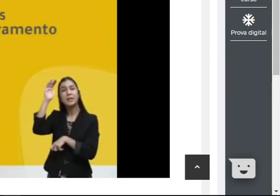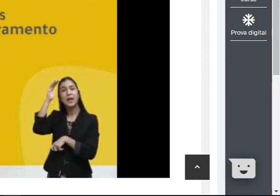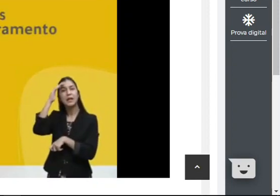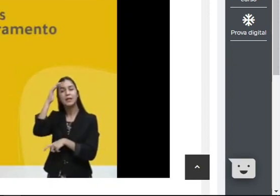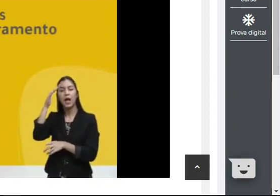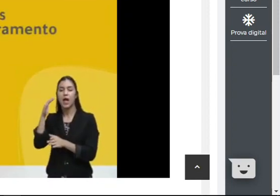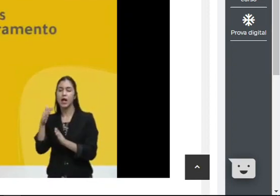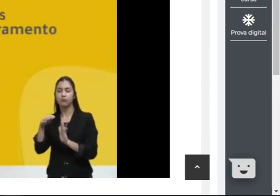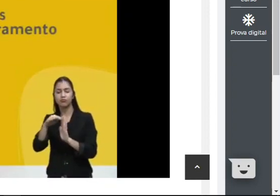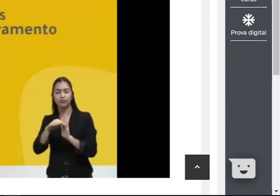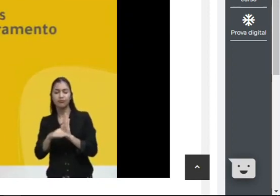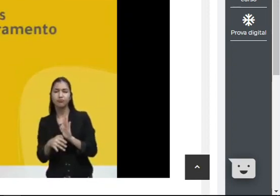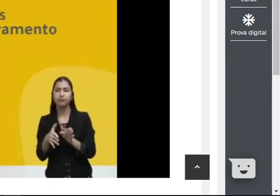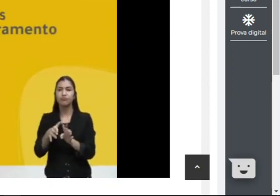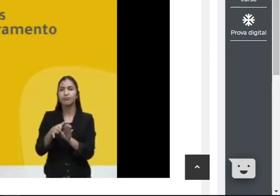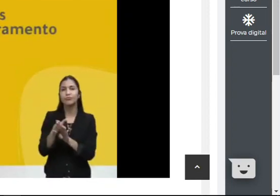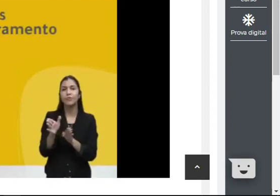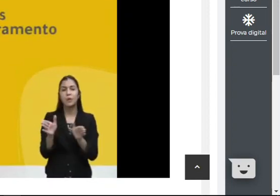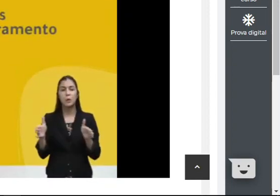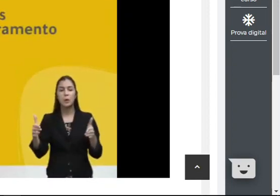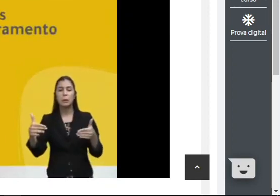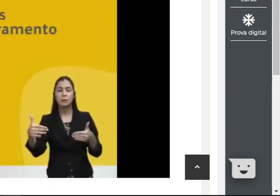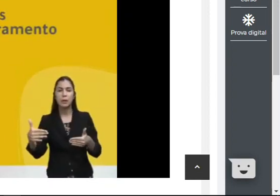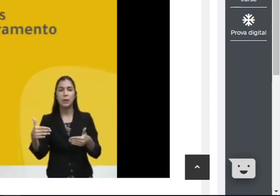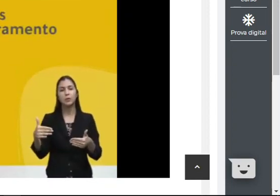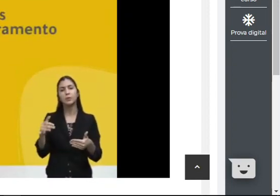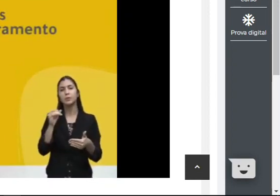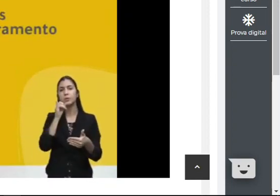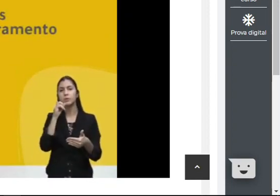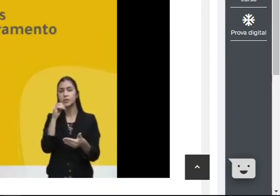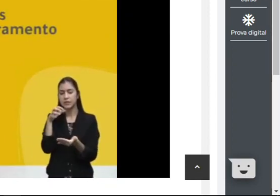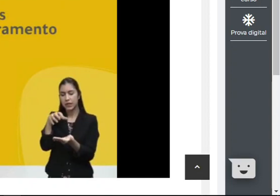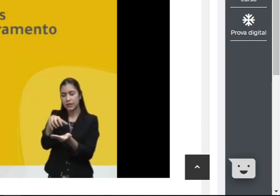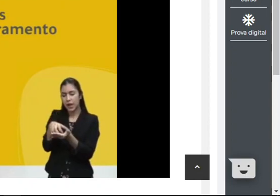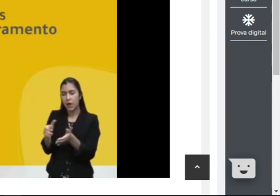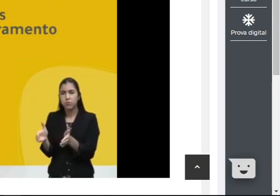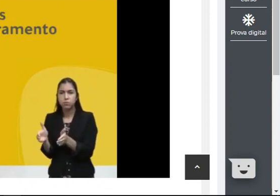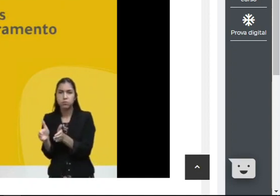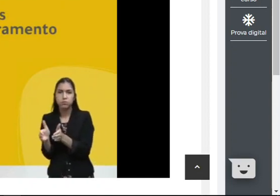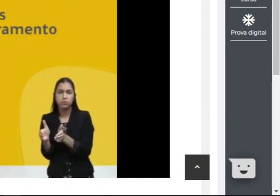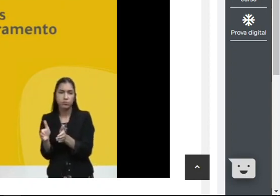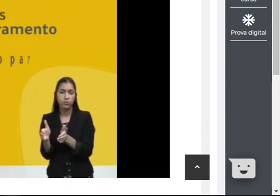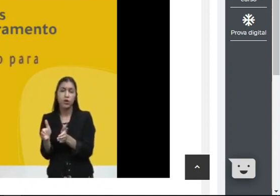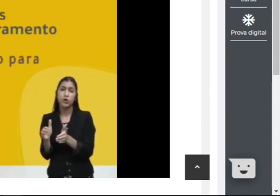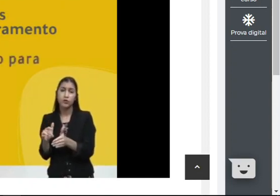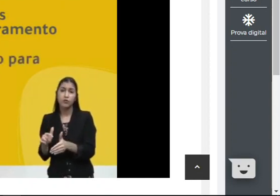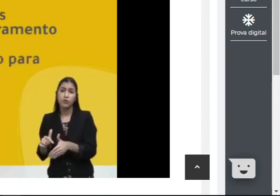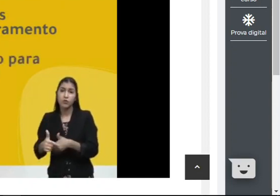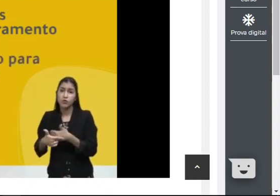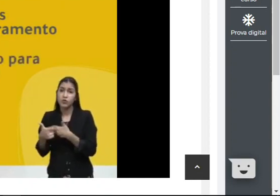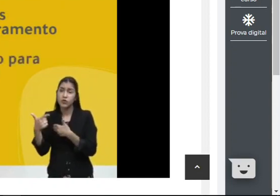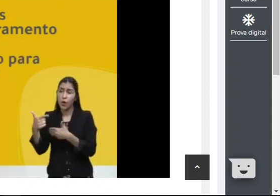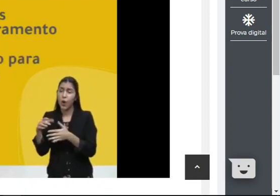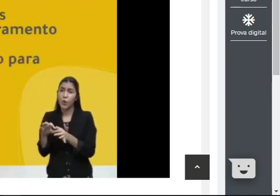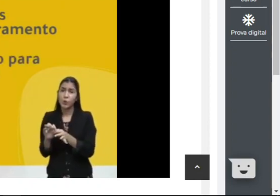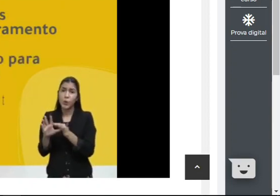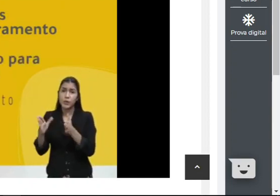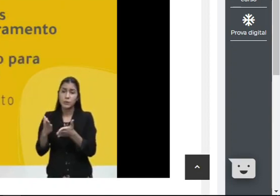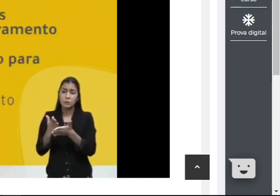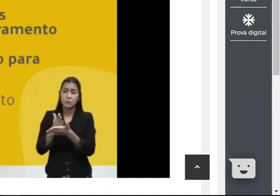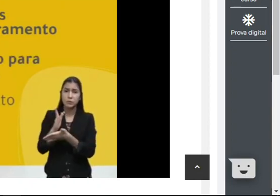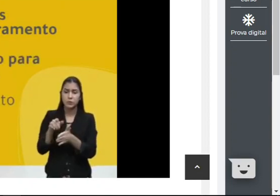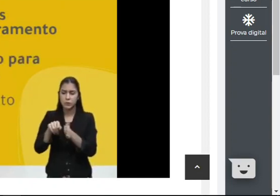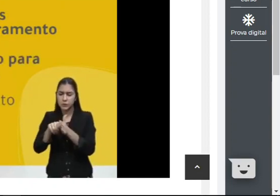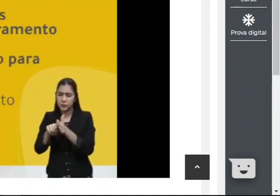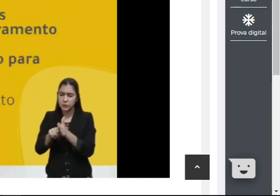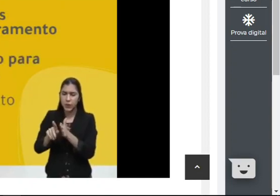orientações de enquadramento das usinas, como pequenas centrais hidrelétricas, em função da autorização para a